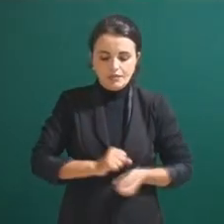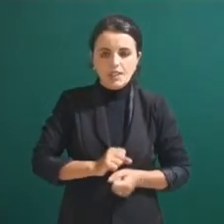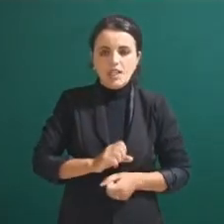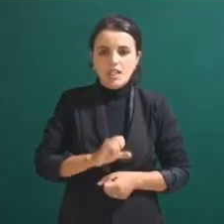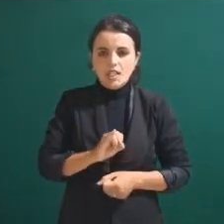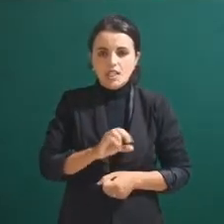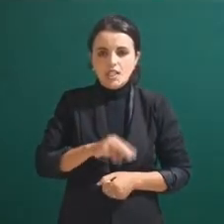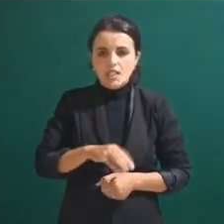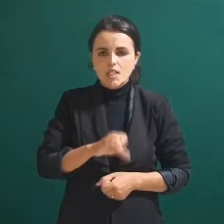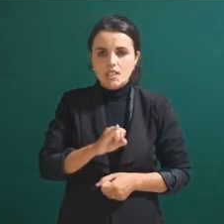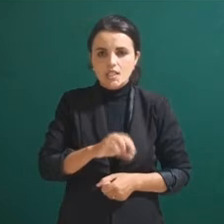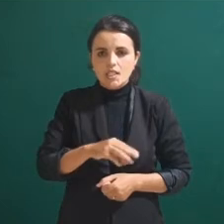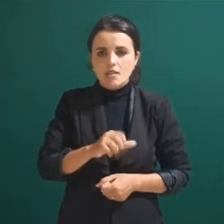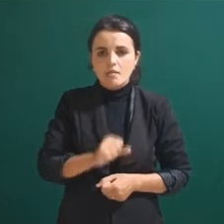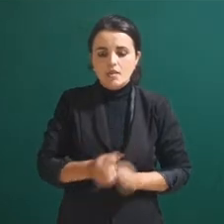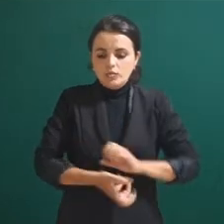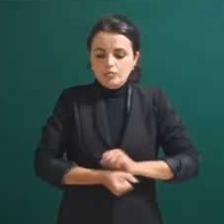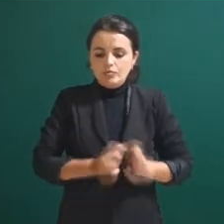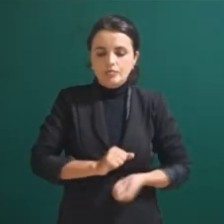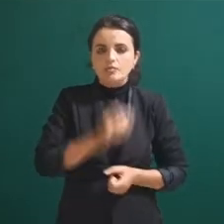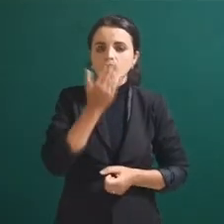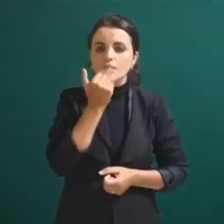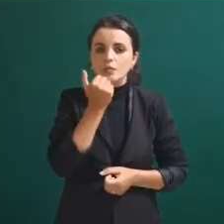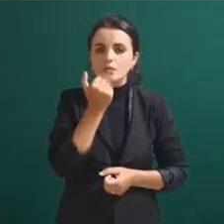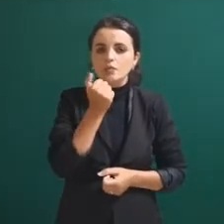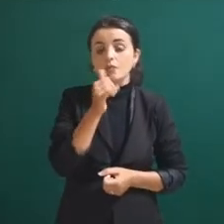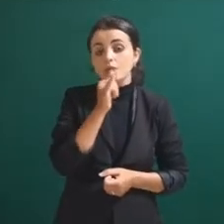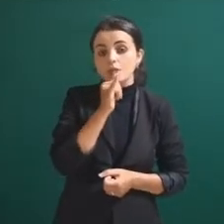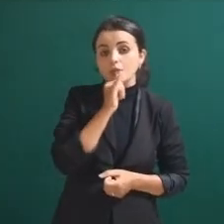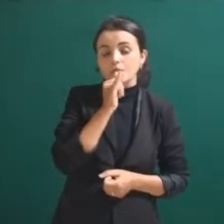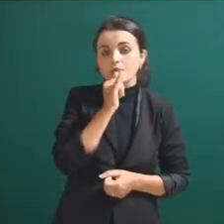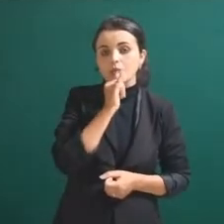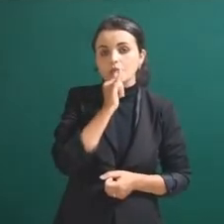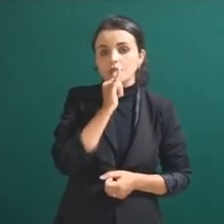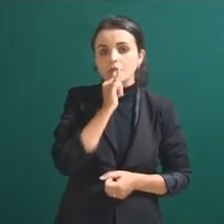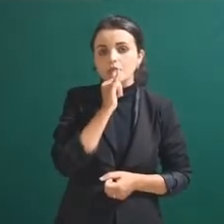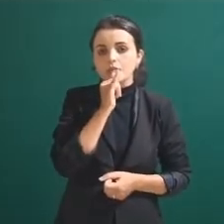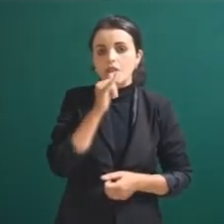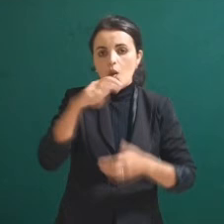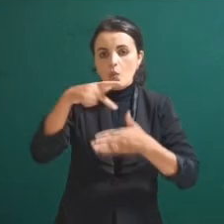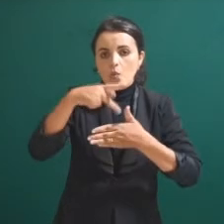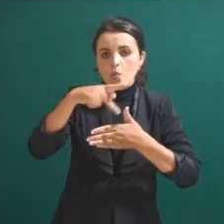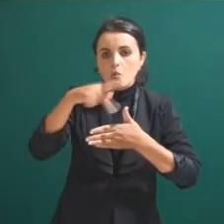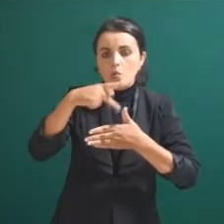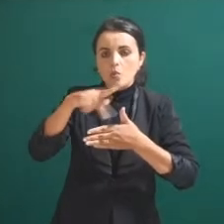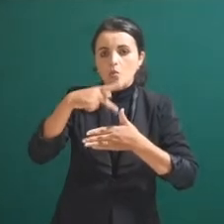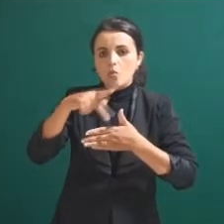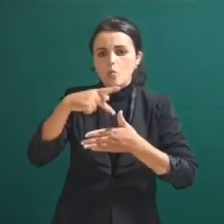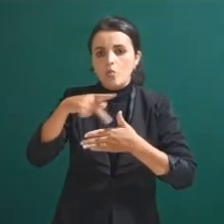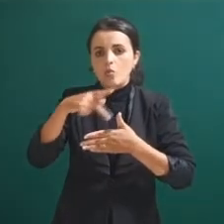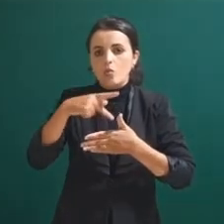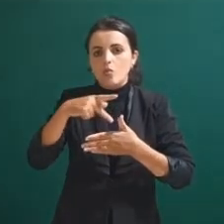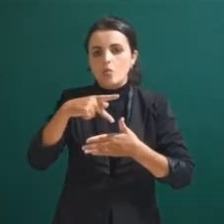das enzimas. A gente quebra algumas moléculas de alguns alimentos que nós consumimos, por exemplo,